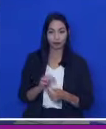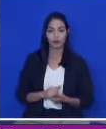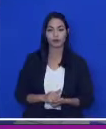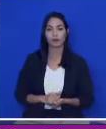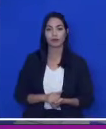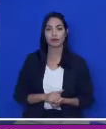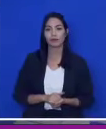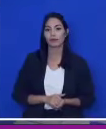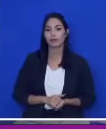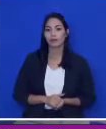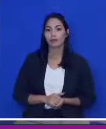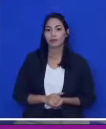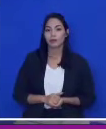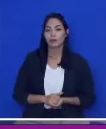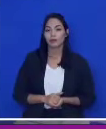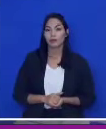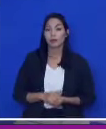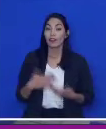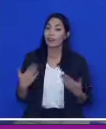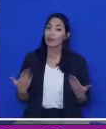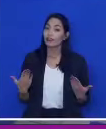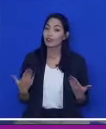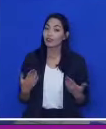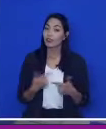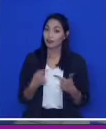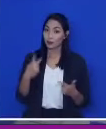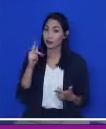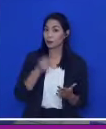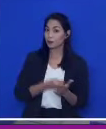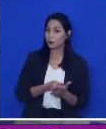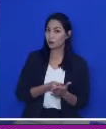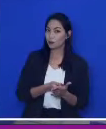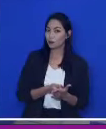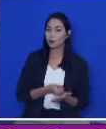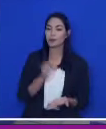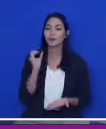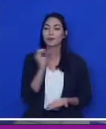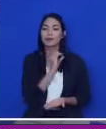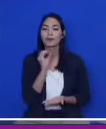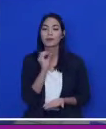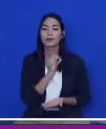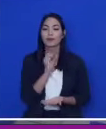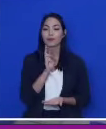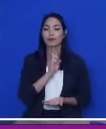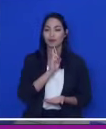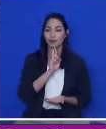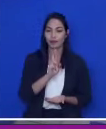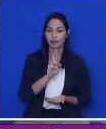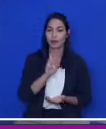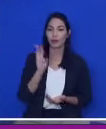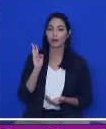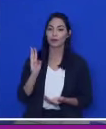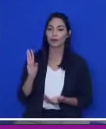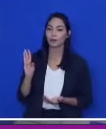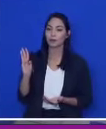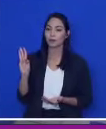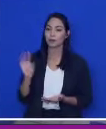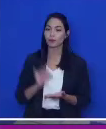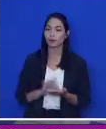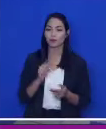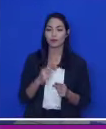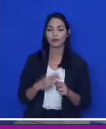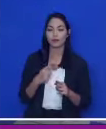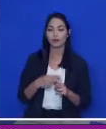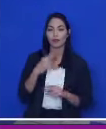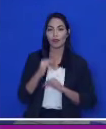por nossas auditoras populares. E aí, a sorte estava na sua aposta. Logo após a apuração, todos os resultados serão publicados na página